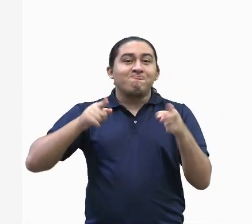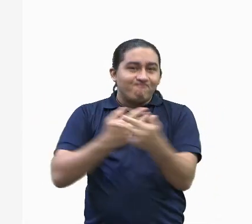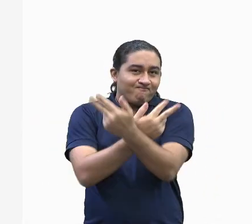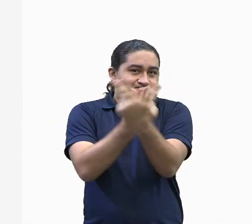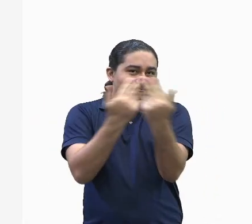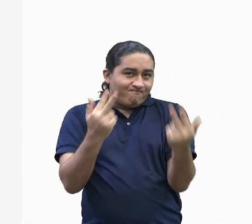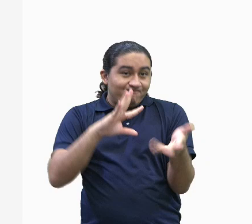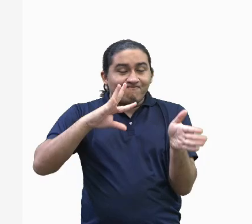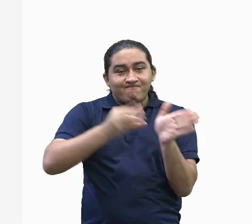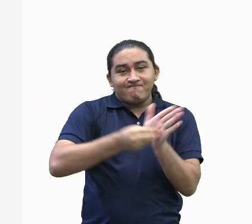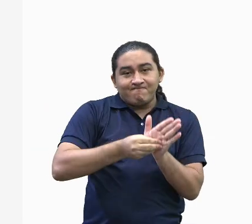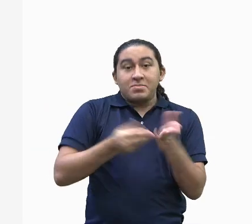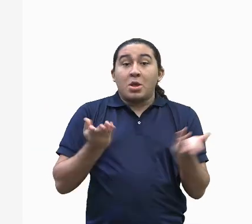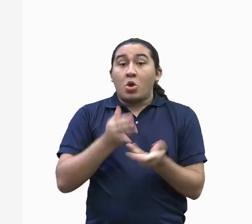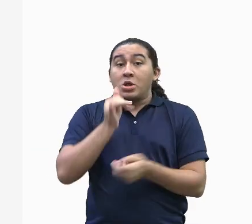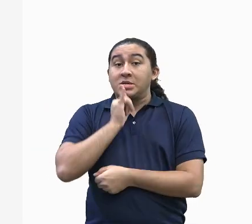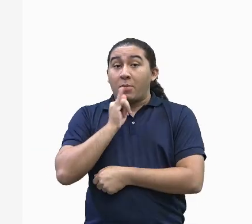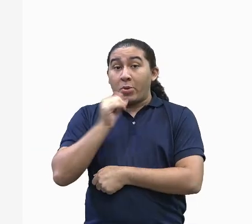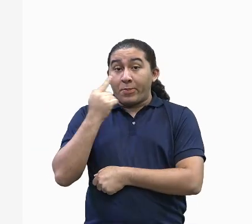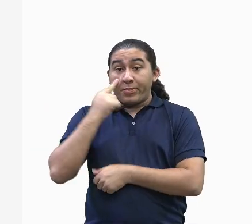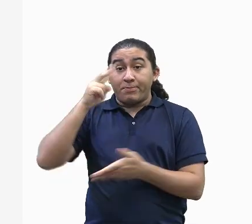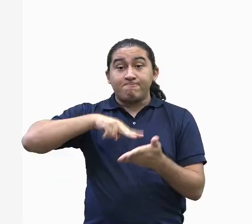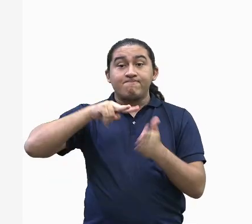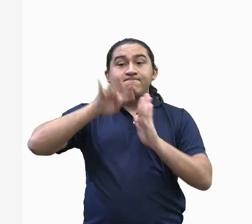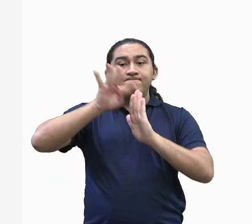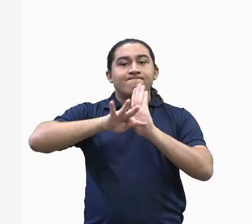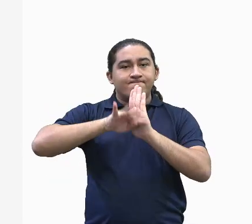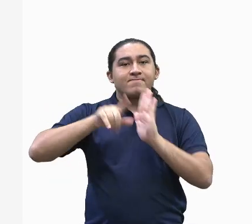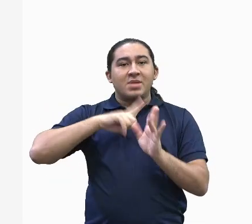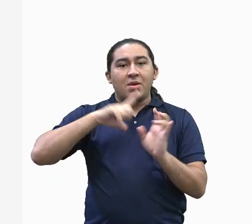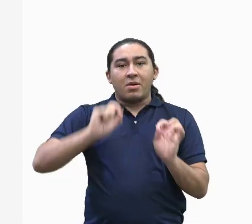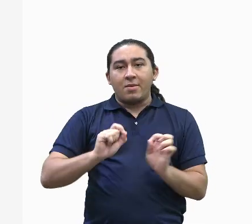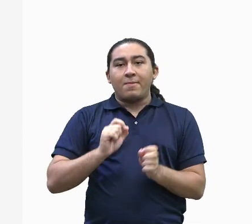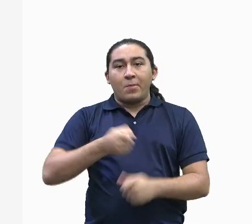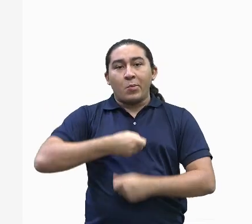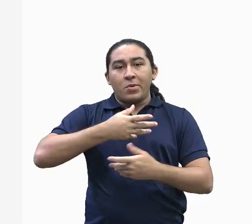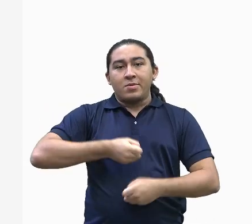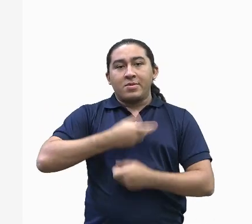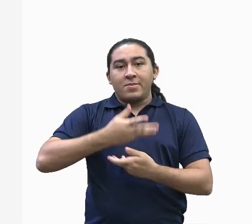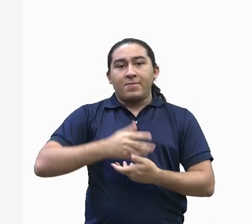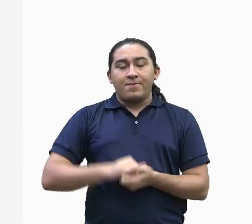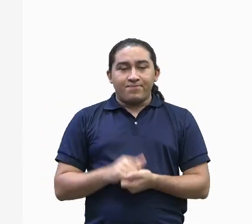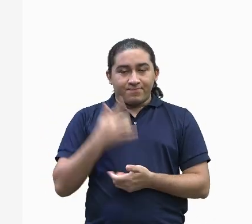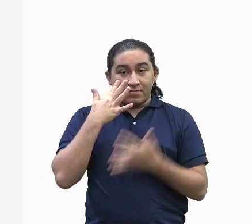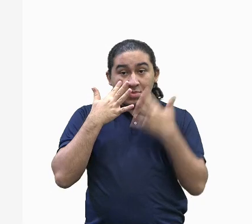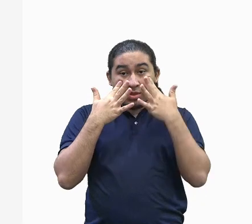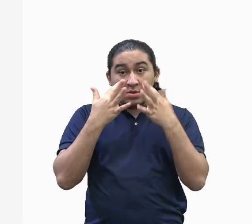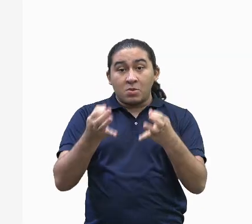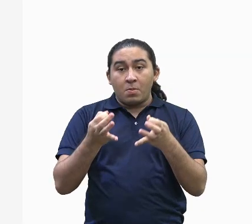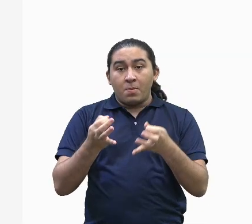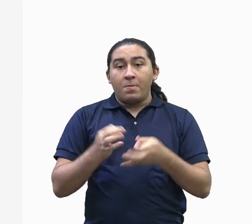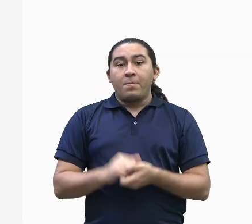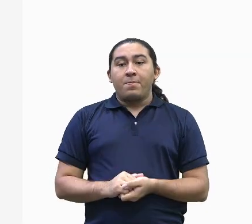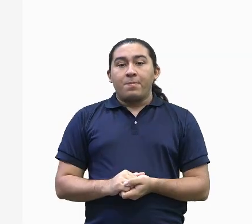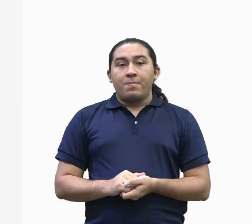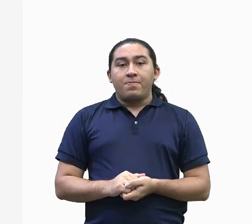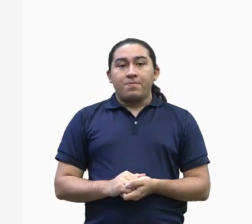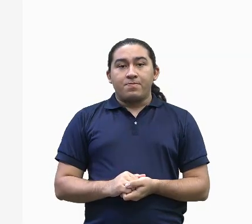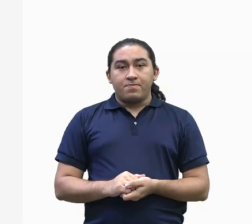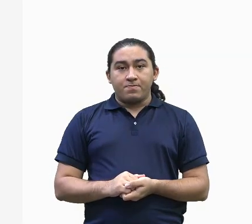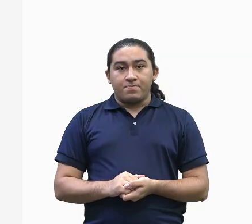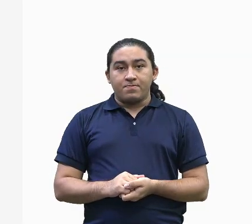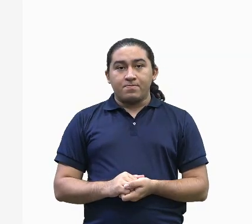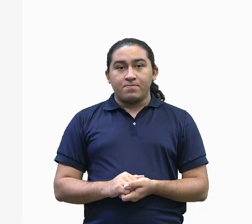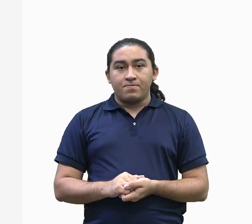amazônicos. Vamos ver o exemplo aí na voz do nosso poeta. Acompanhe aí na tela. Nas